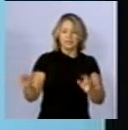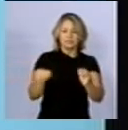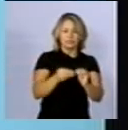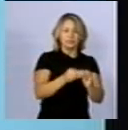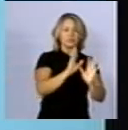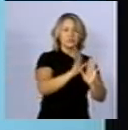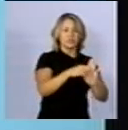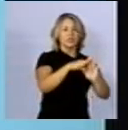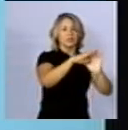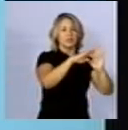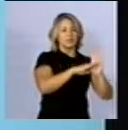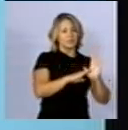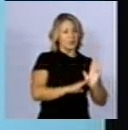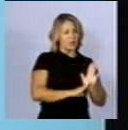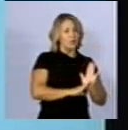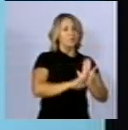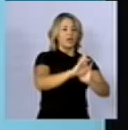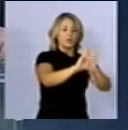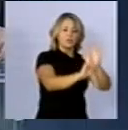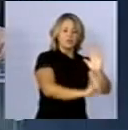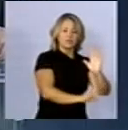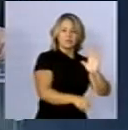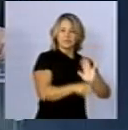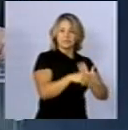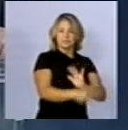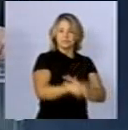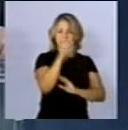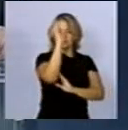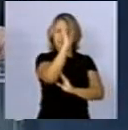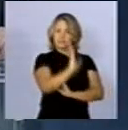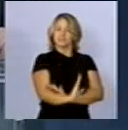normas. e regulamentos em vigor no país.